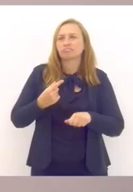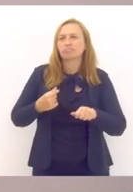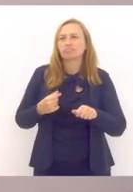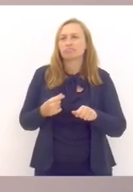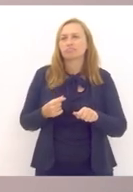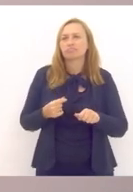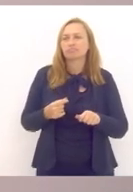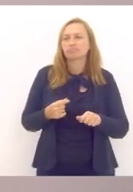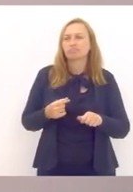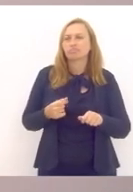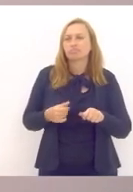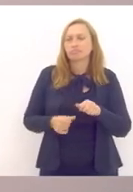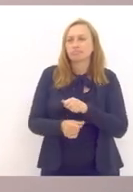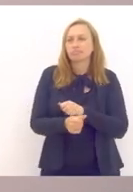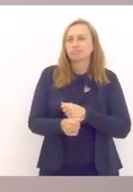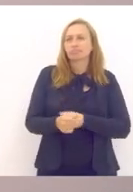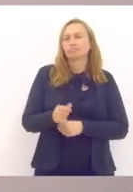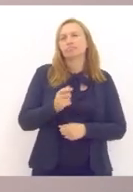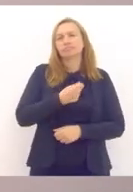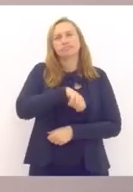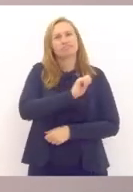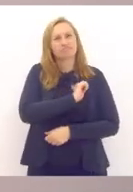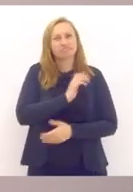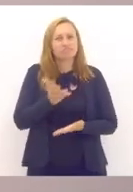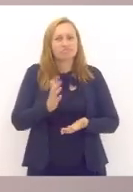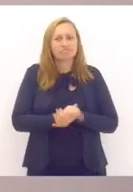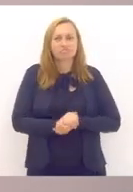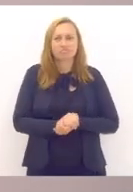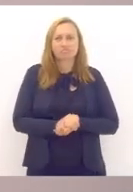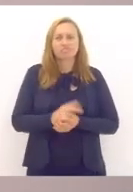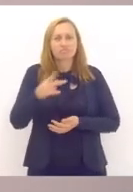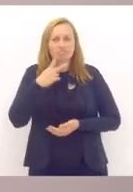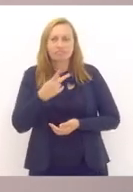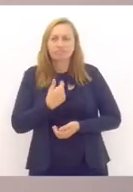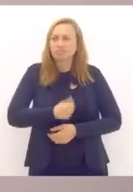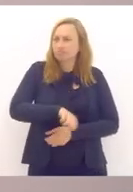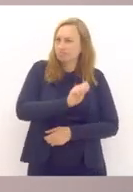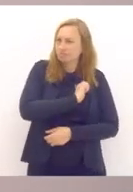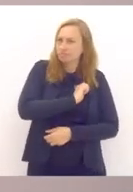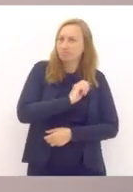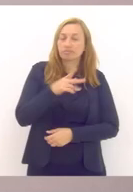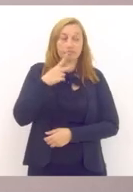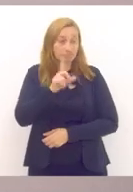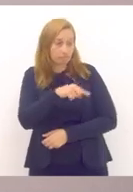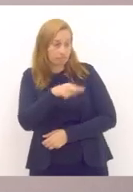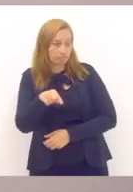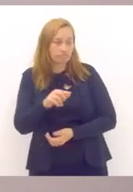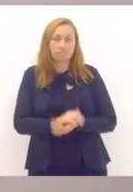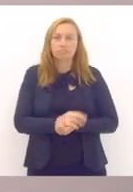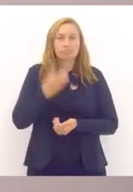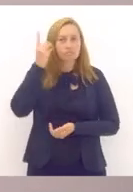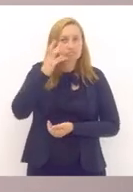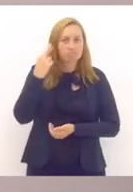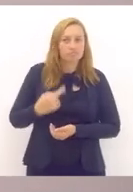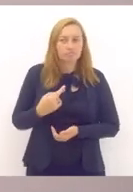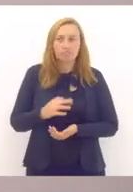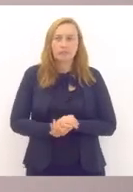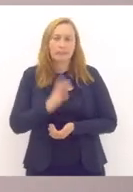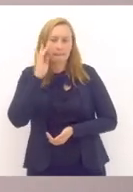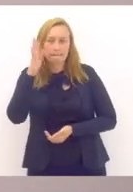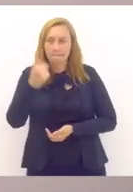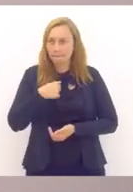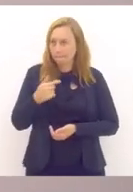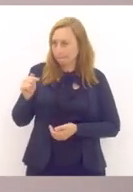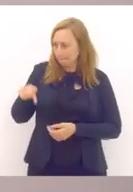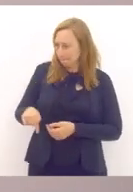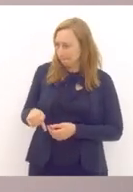fiscal, porque, veja... Benefício fiscal, e a gente, quando a gente fala de renúncia, deputado Renato, imagina o seguinte, eu não dou aqui